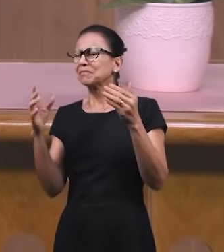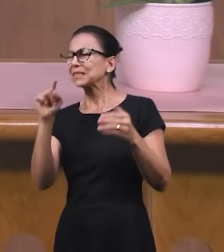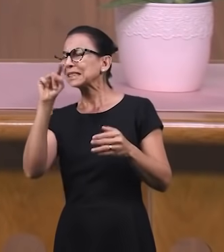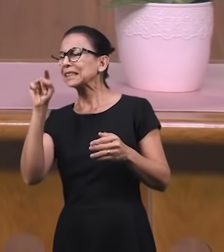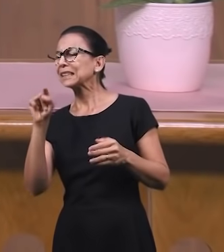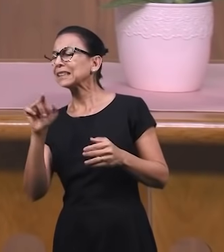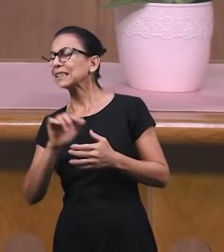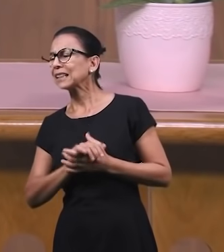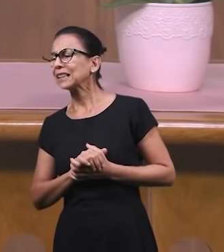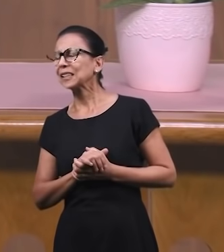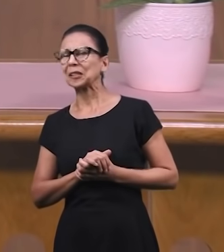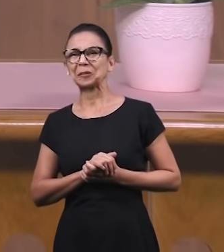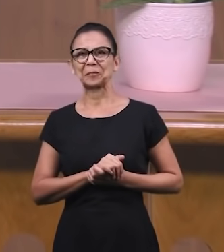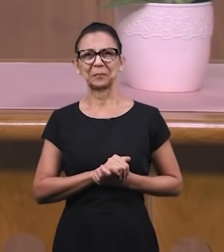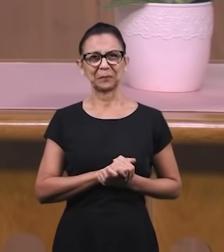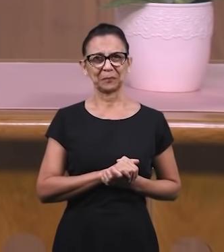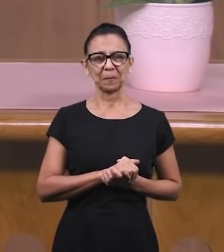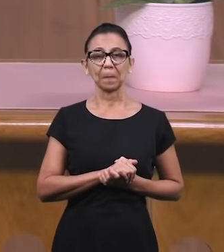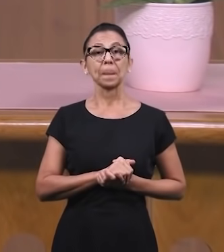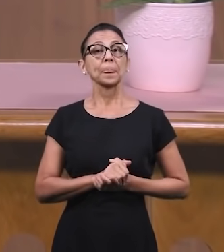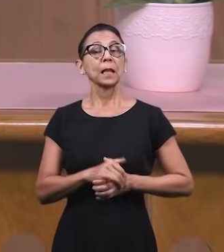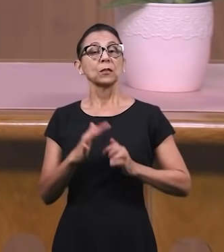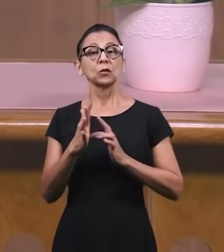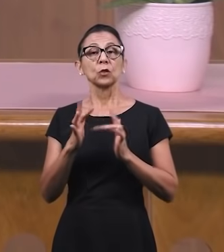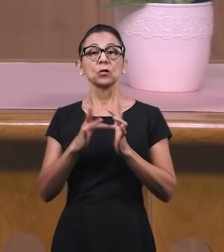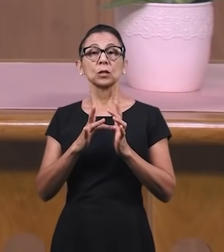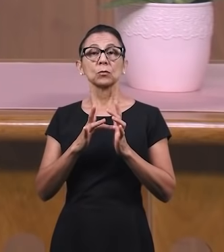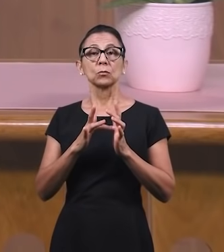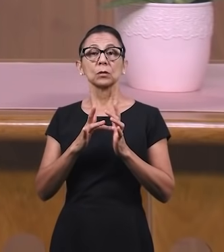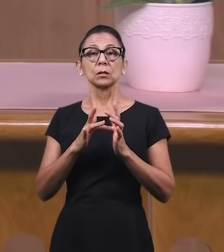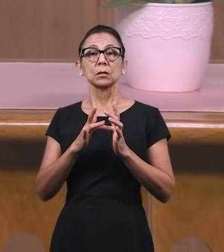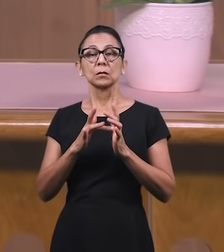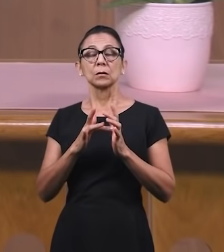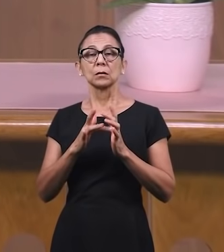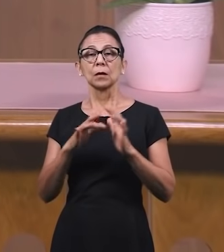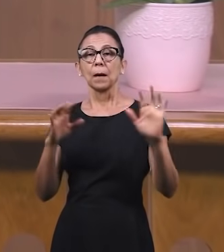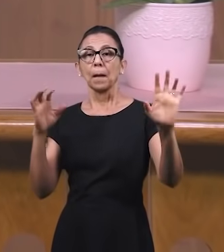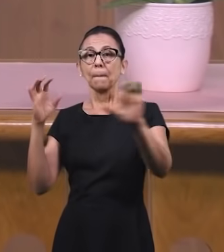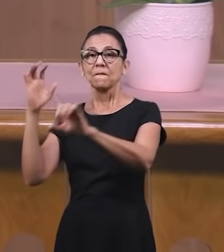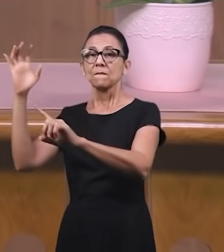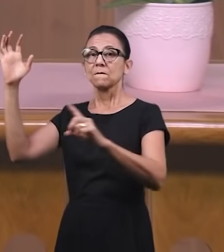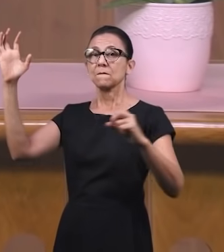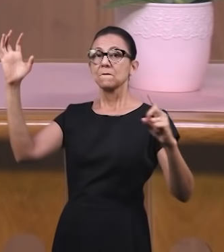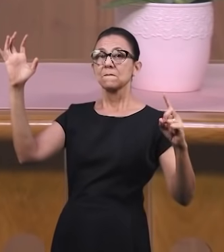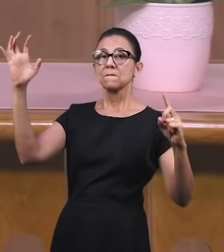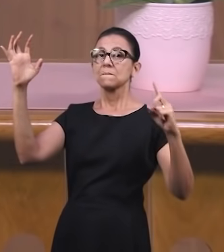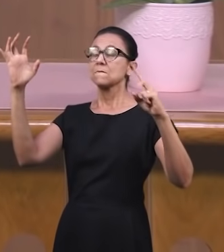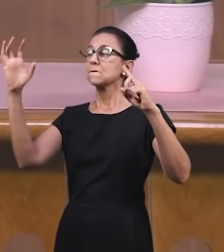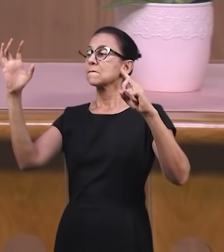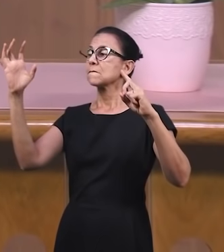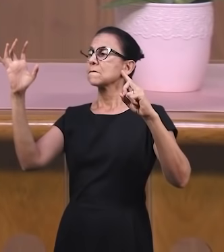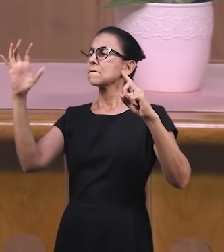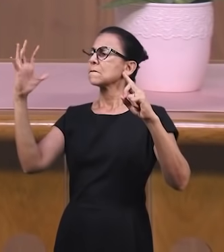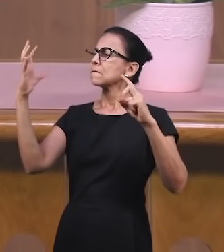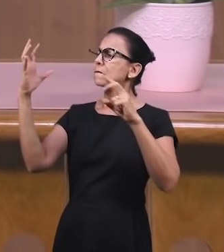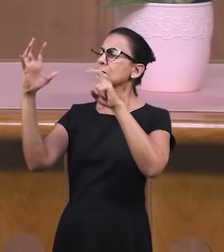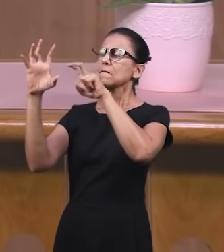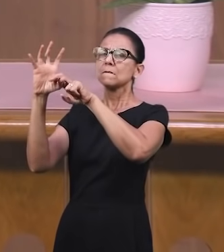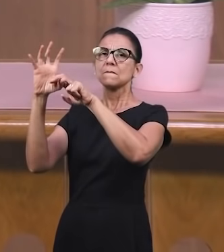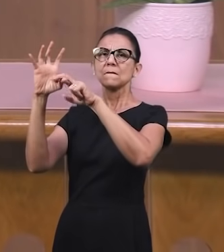perguntou às pessoas ao seu lado, quem é aquele que está em cima da figueira? Não, ele já chamou Zaqueu pelo nome. Zaqueu, desce